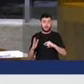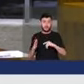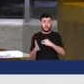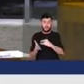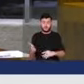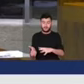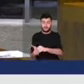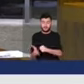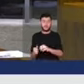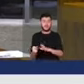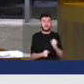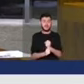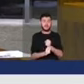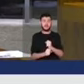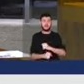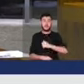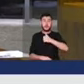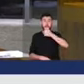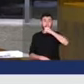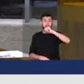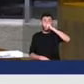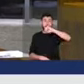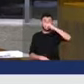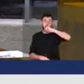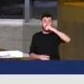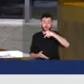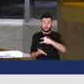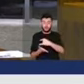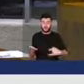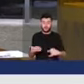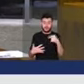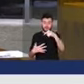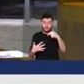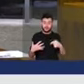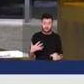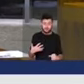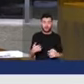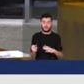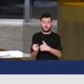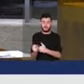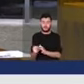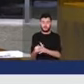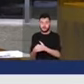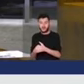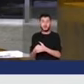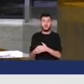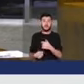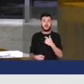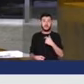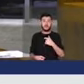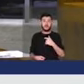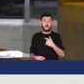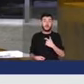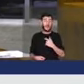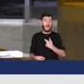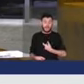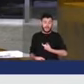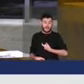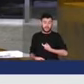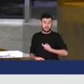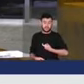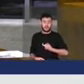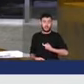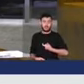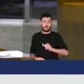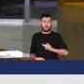Pazuello, 100 anos de sigilo. Os crachás dos filhos Carlos Bolsonaro e Eduardo Bolsonaro, quantas vezes entraram no Palácio do